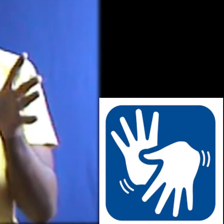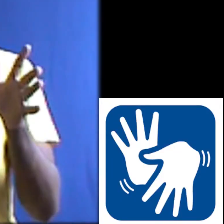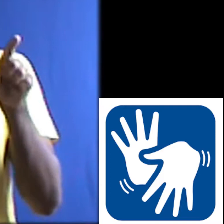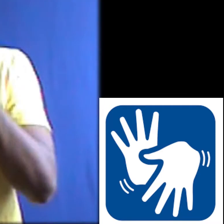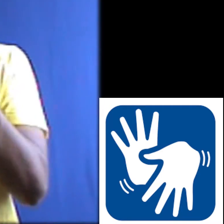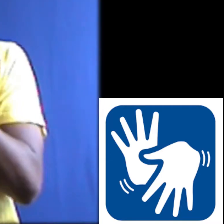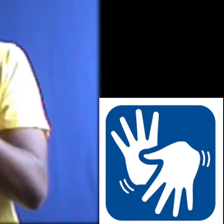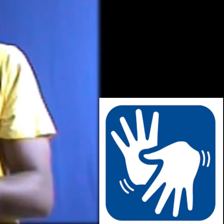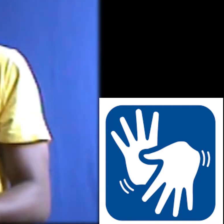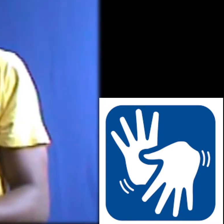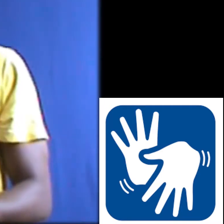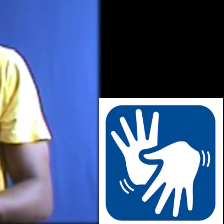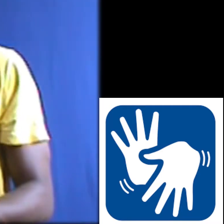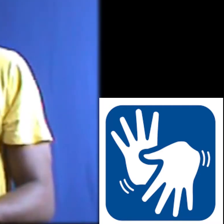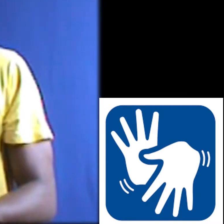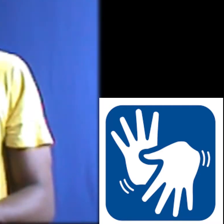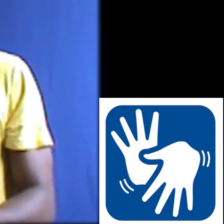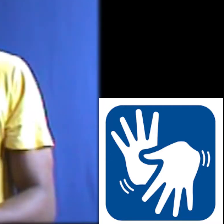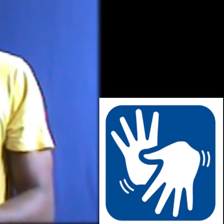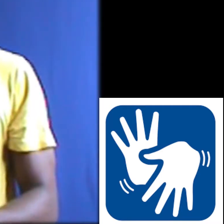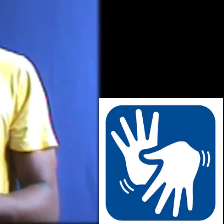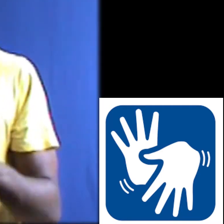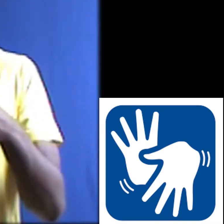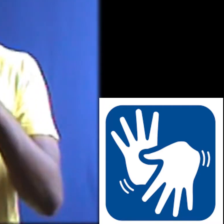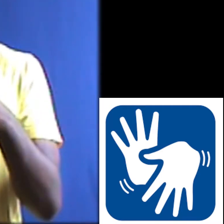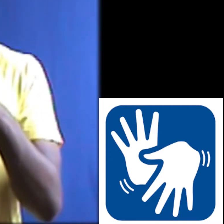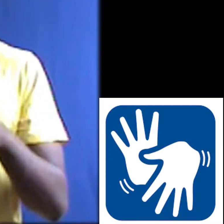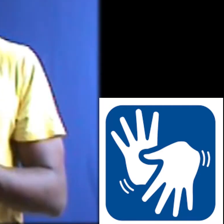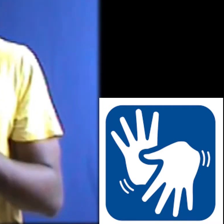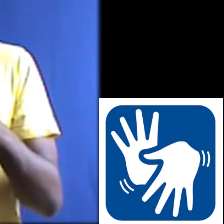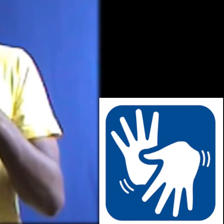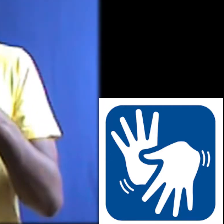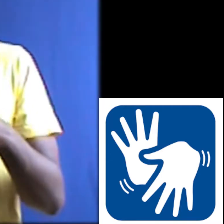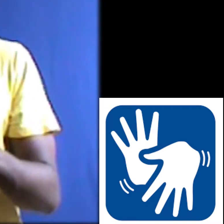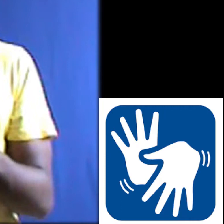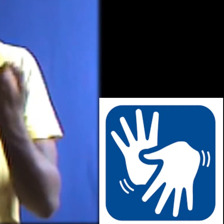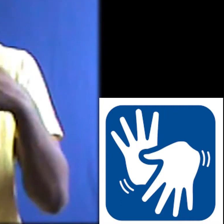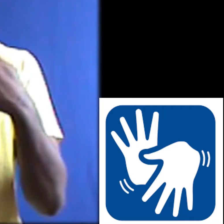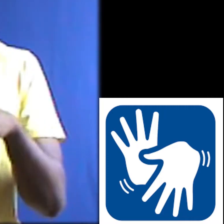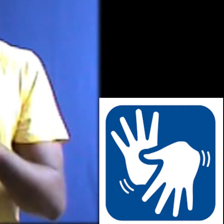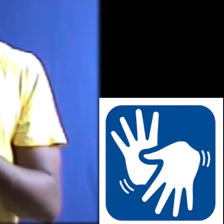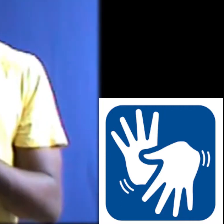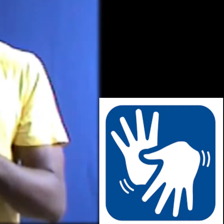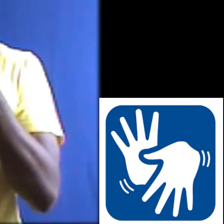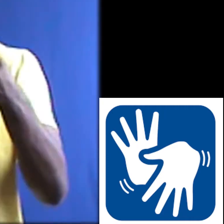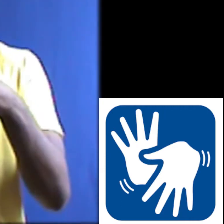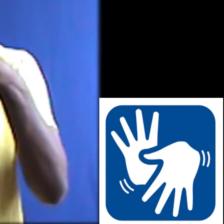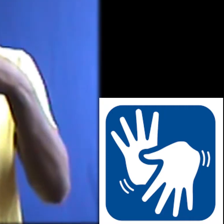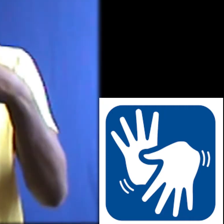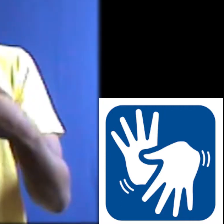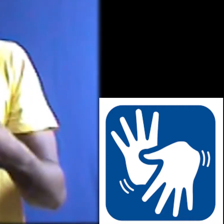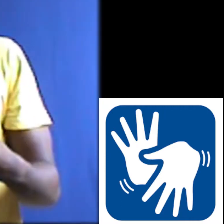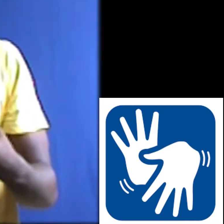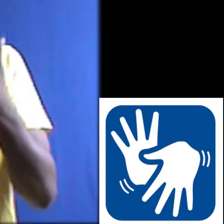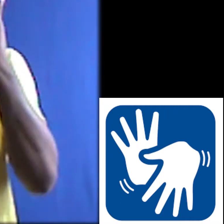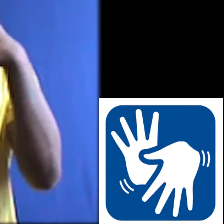O motivo da nossa disciplina está acontecendo de forma bilíngue, como vocês podem ver, está acontecendo com Libras e língua portuguesa